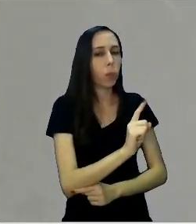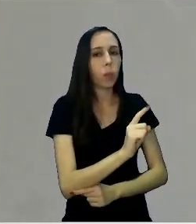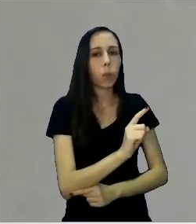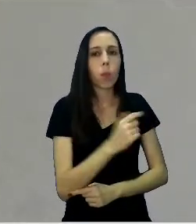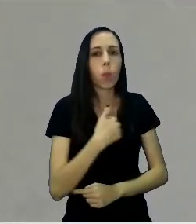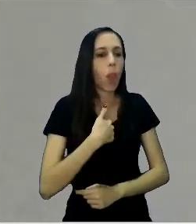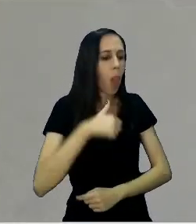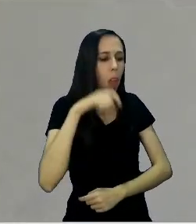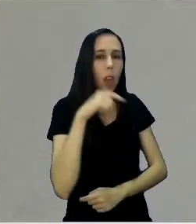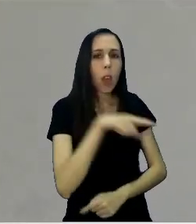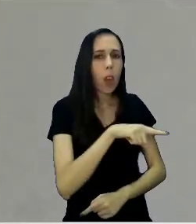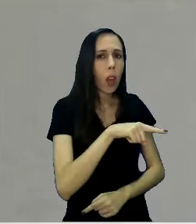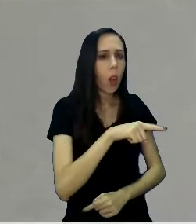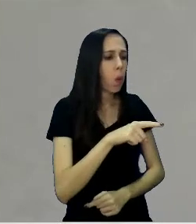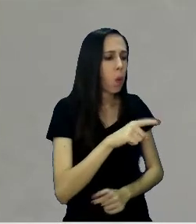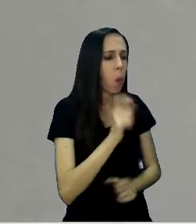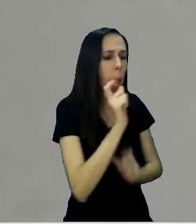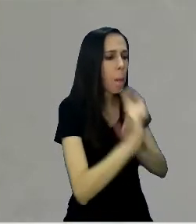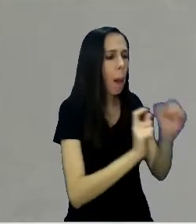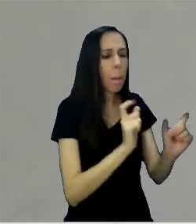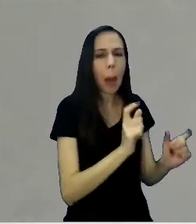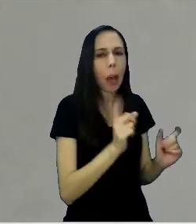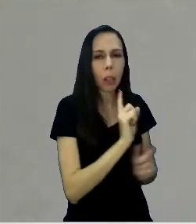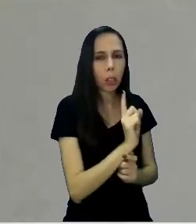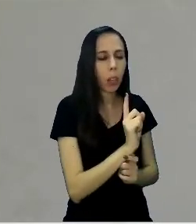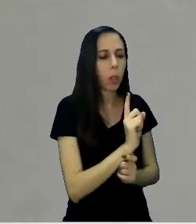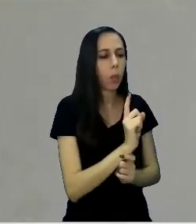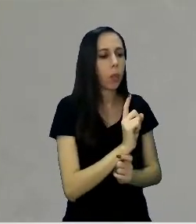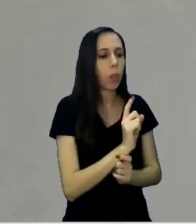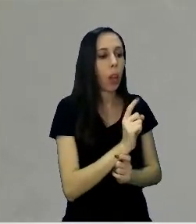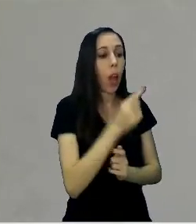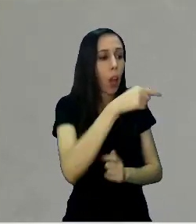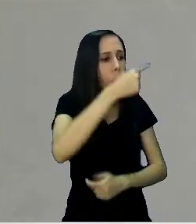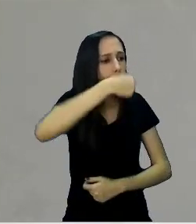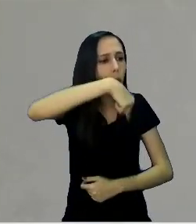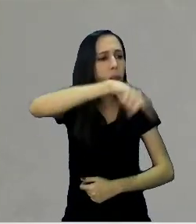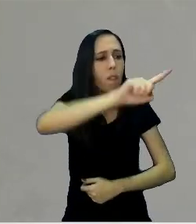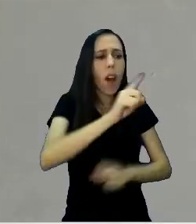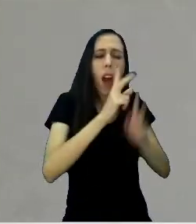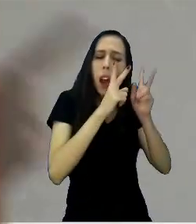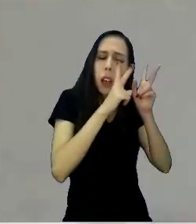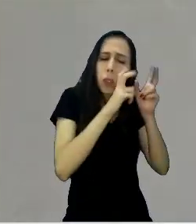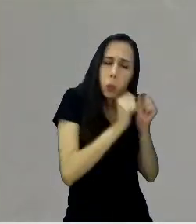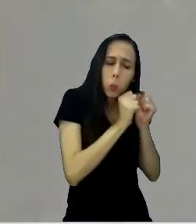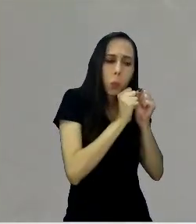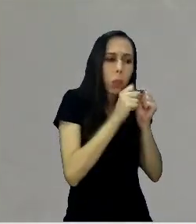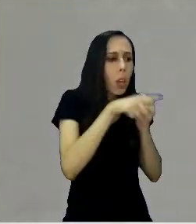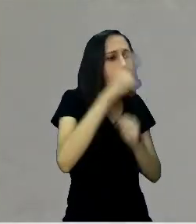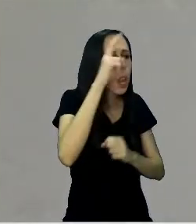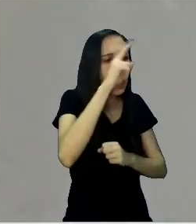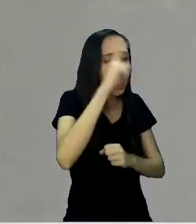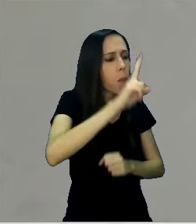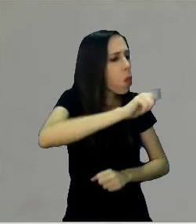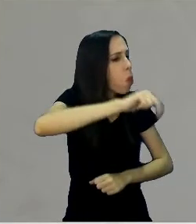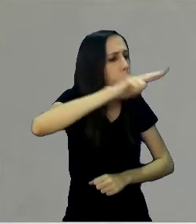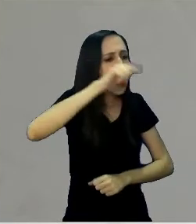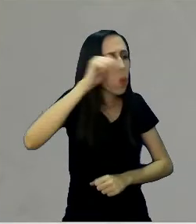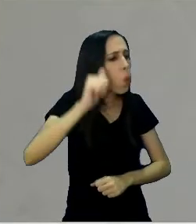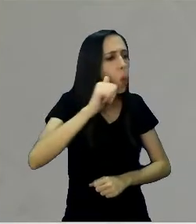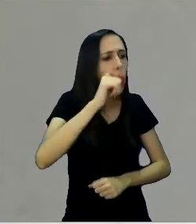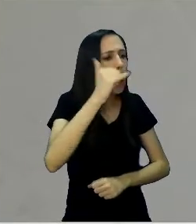para mim. Eu não lhe dou esse direito. Agora vá se deitar e